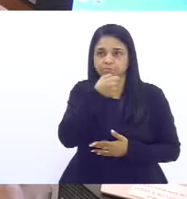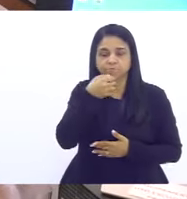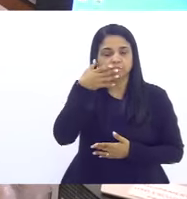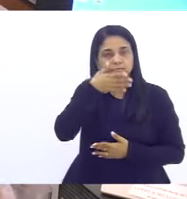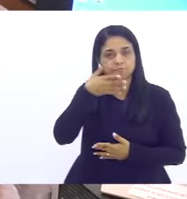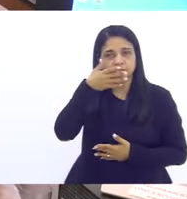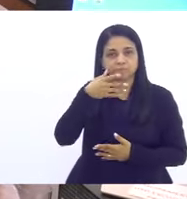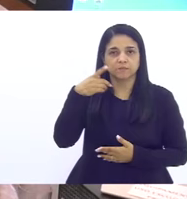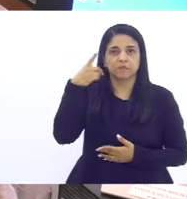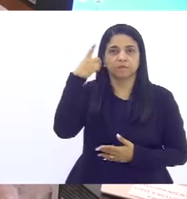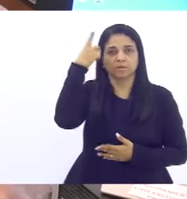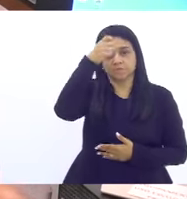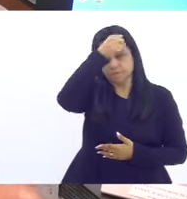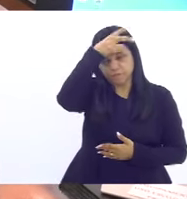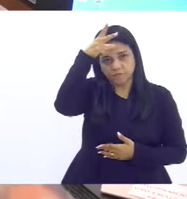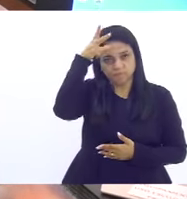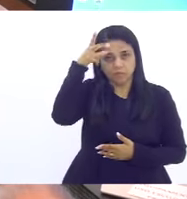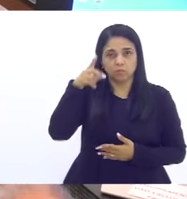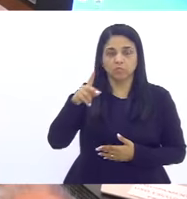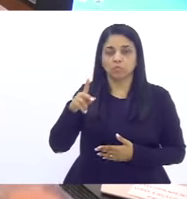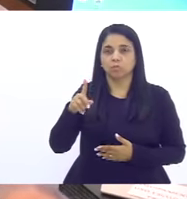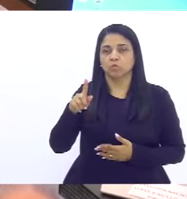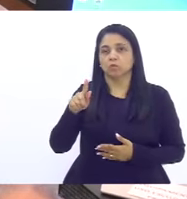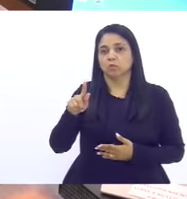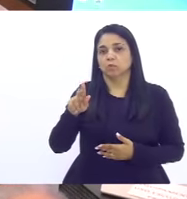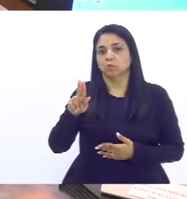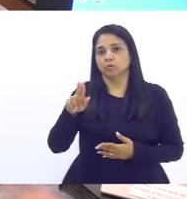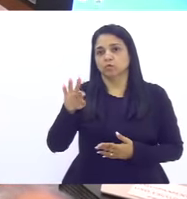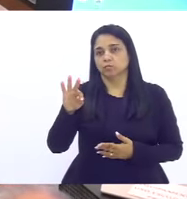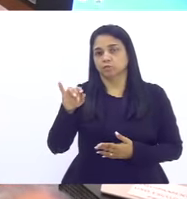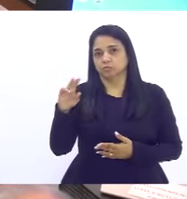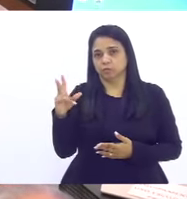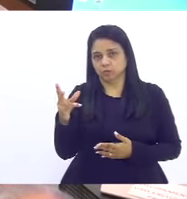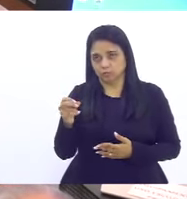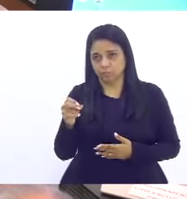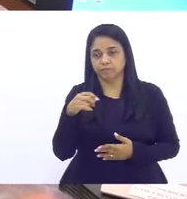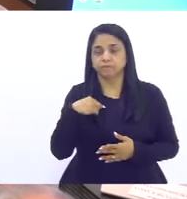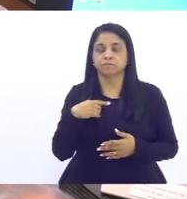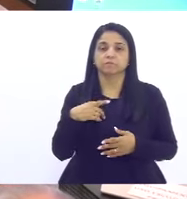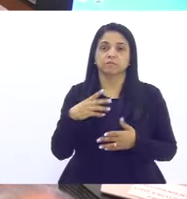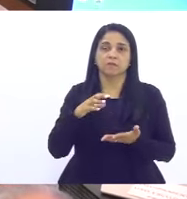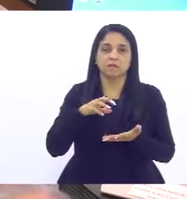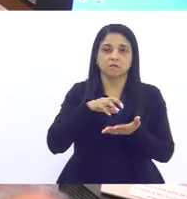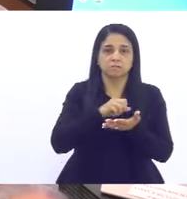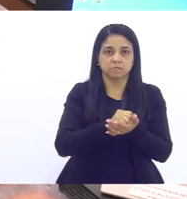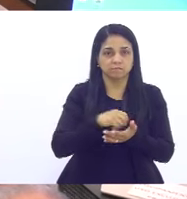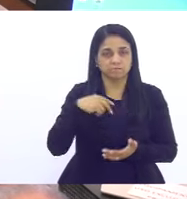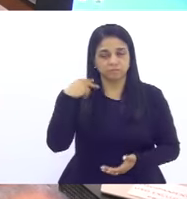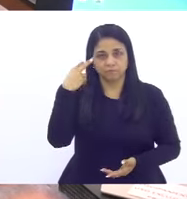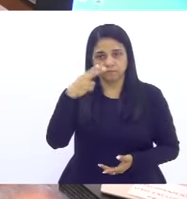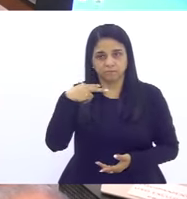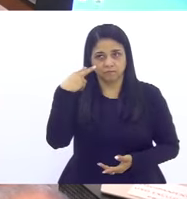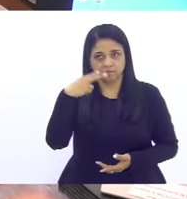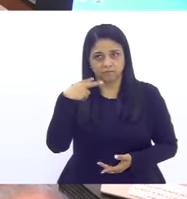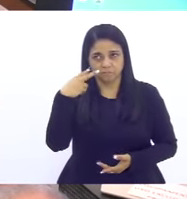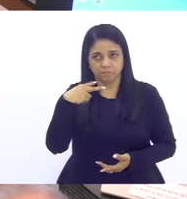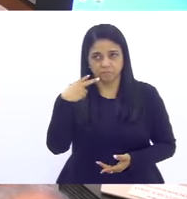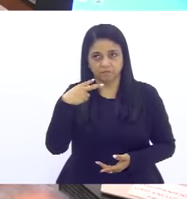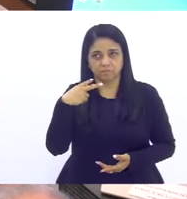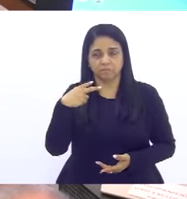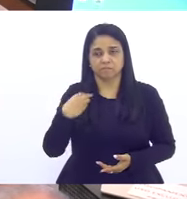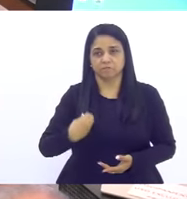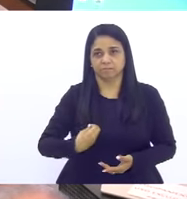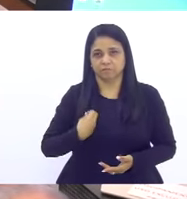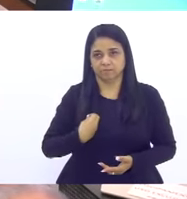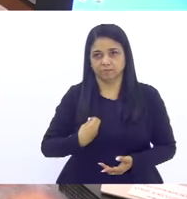Gutinho, registrando a presença dos nobres vereadores. Não sei se já estão